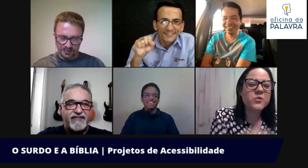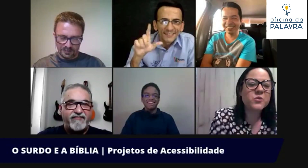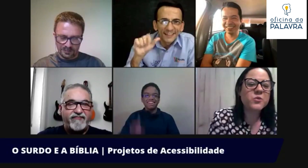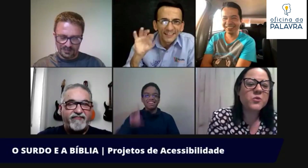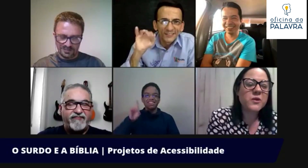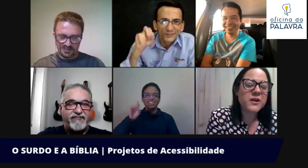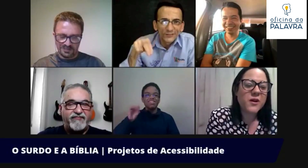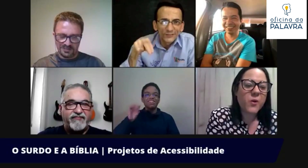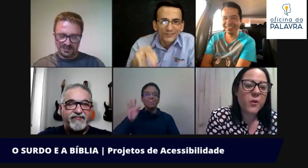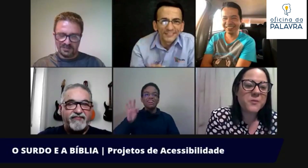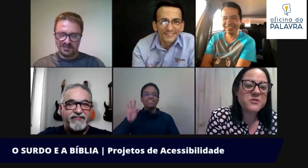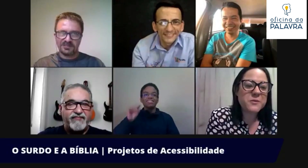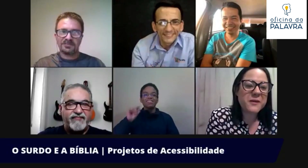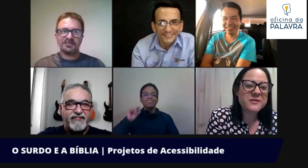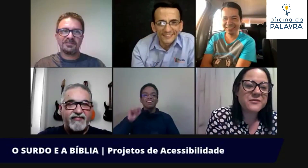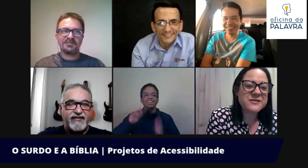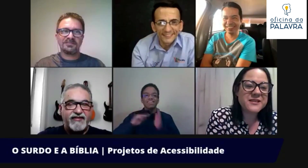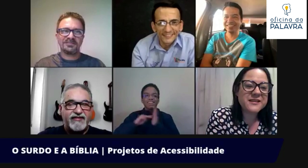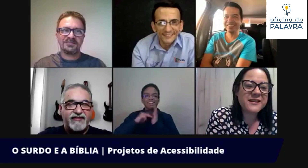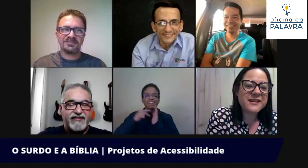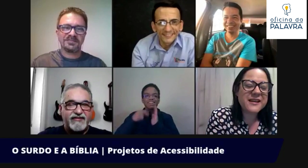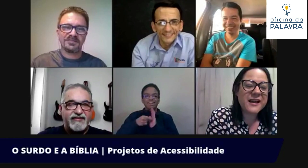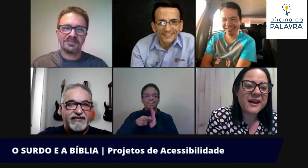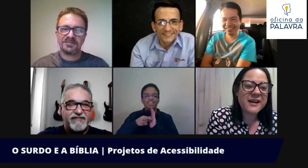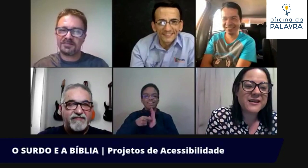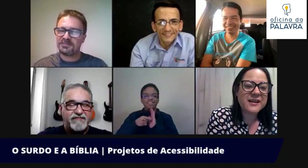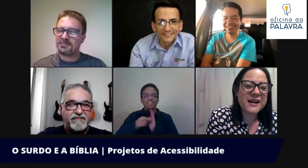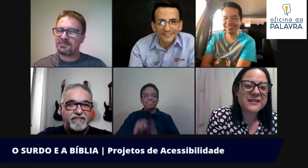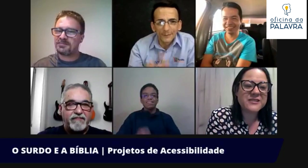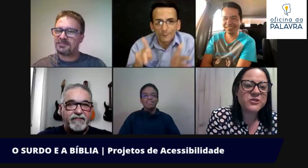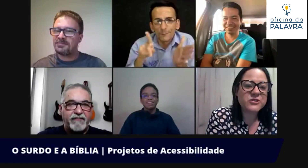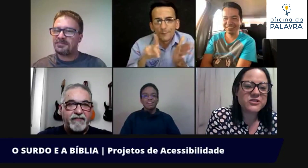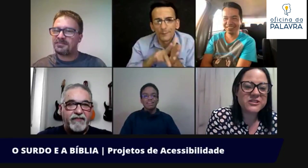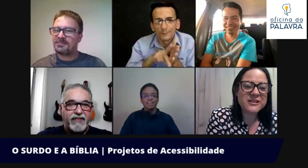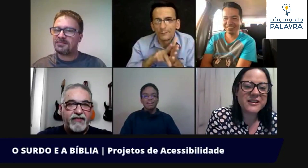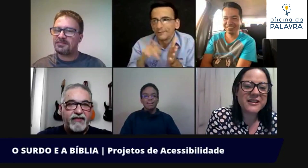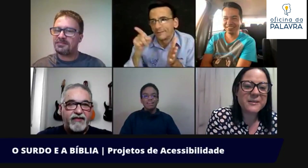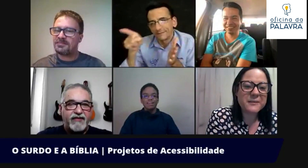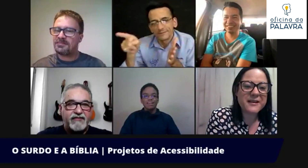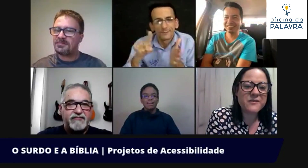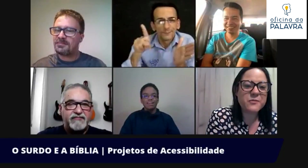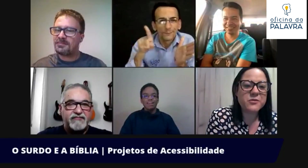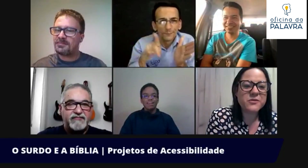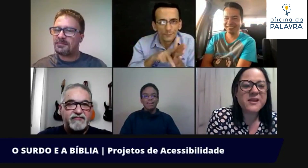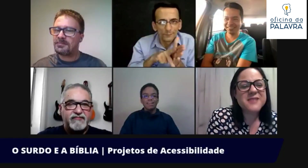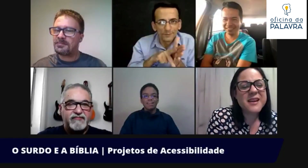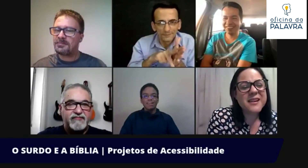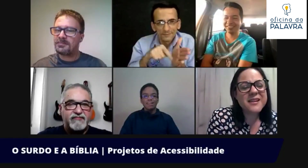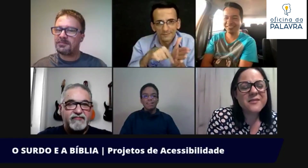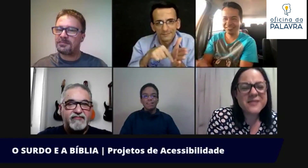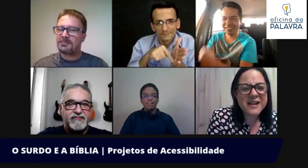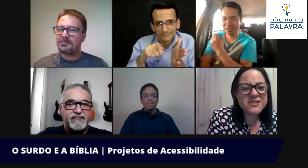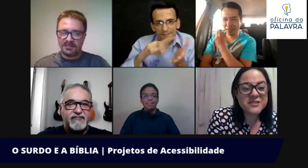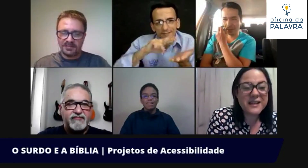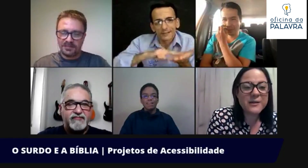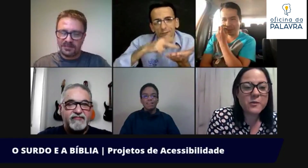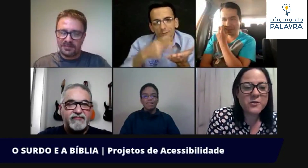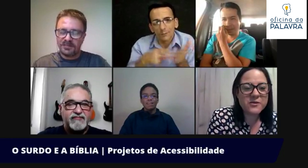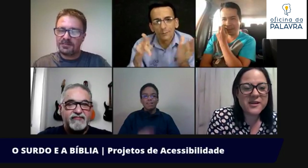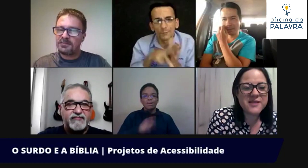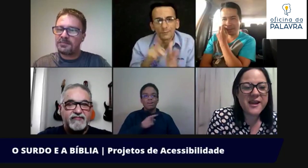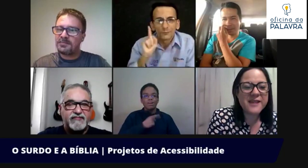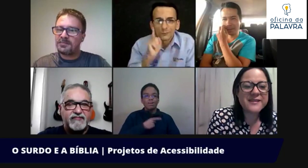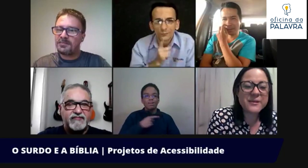tá, o pastor Paulo está fazendo ali a datilologia, né, da palavra em português, que na verdade na